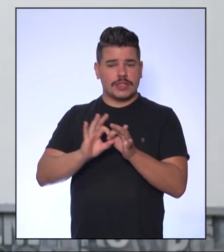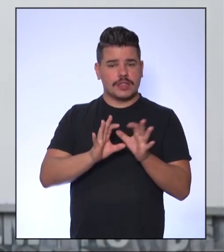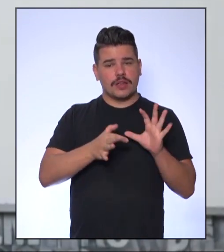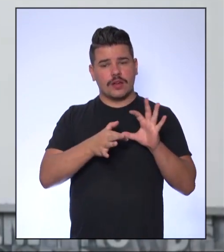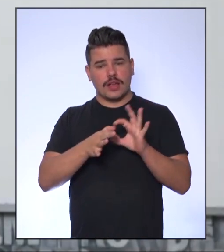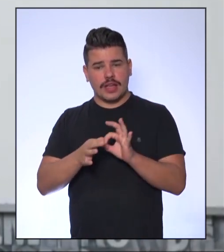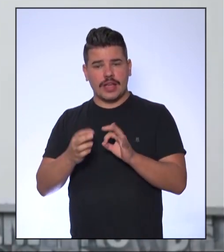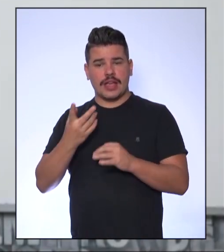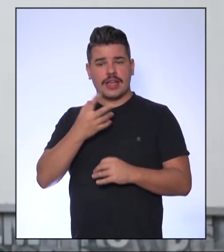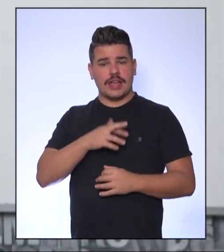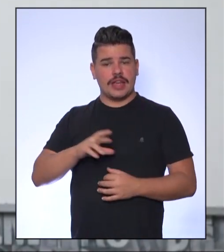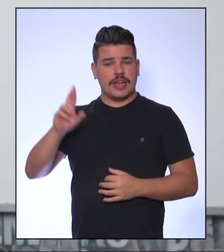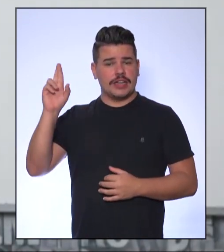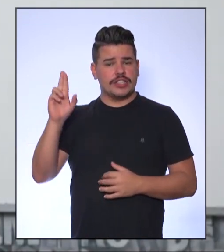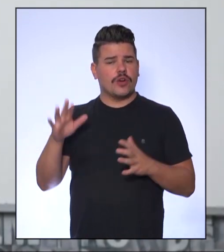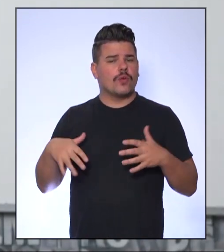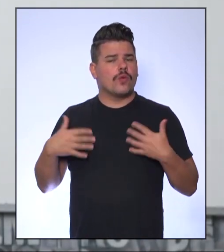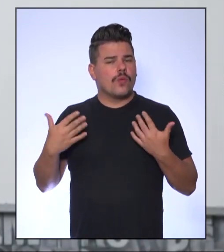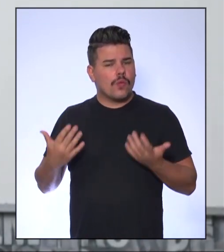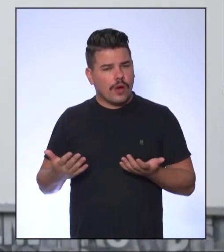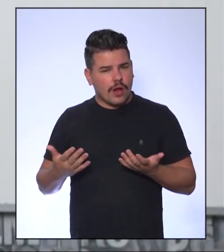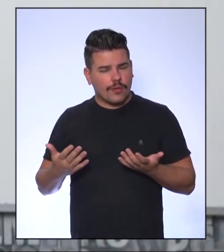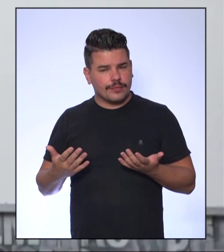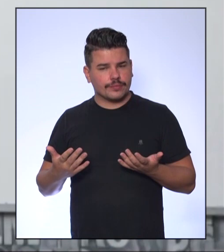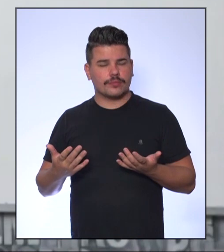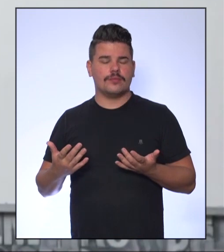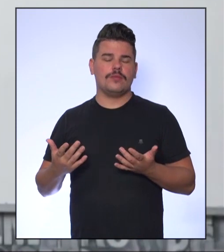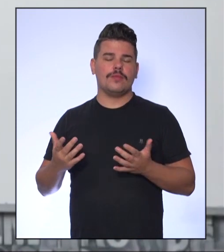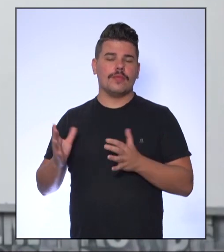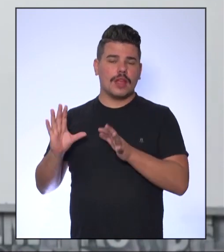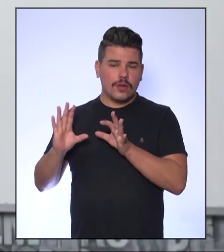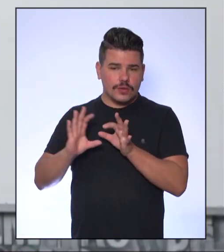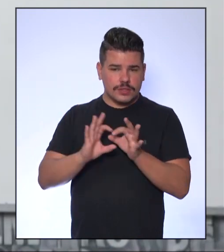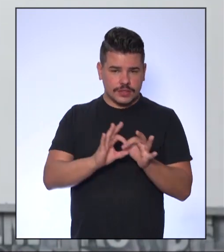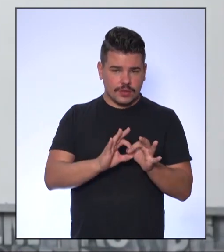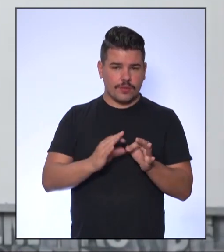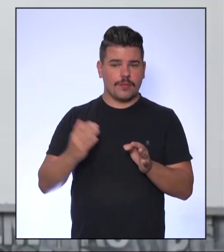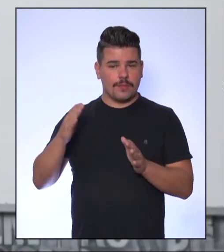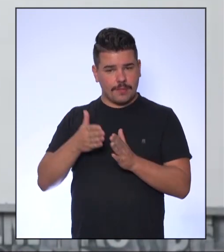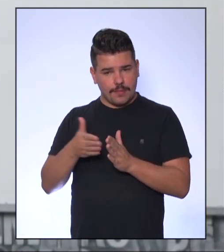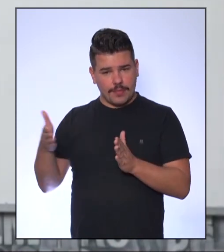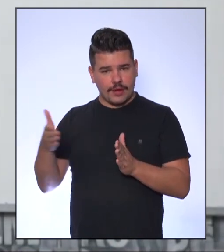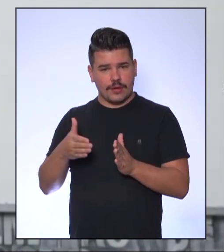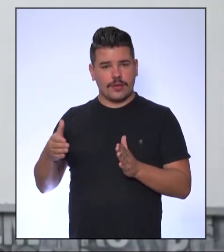Nós temos a corrente chamada de patrística,